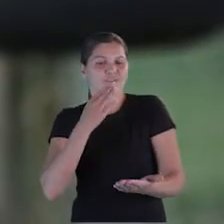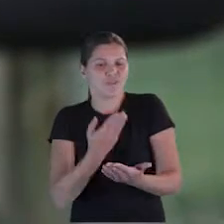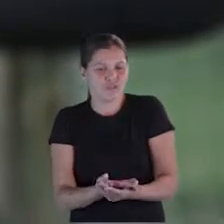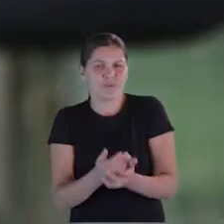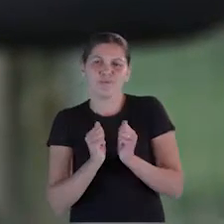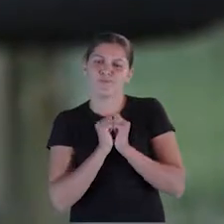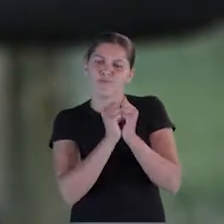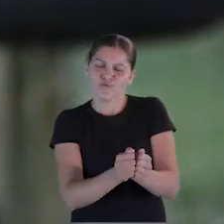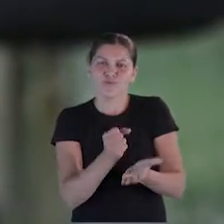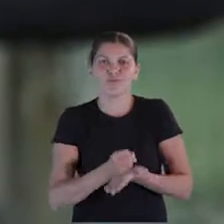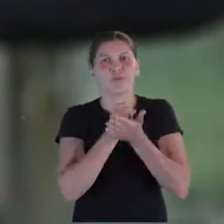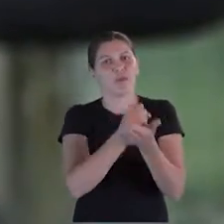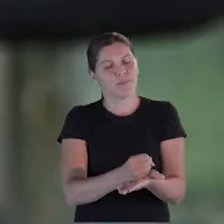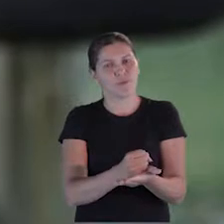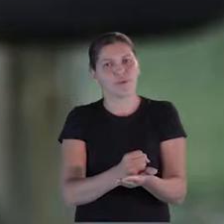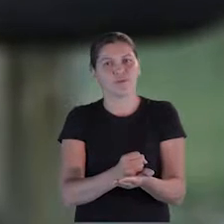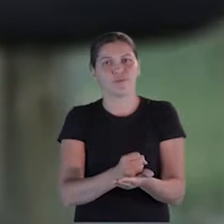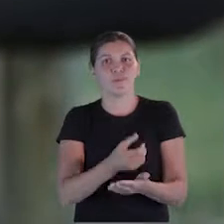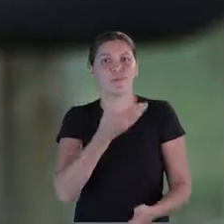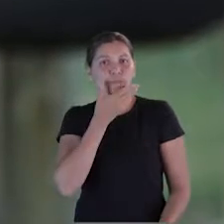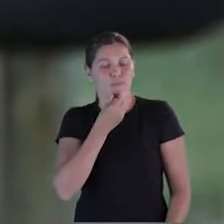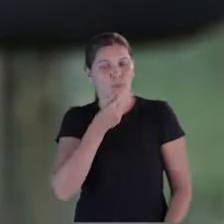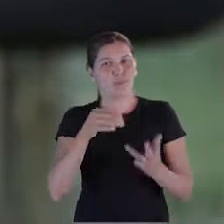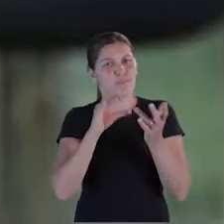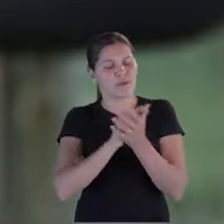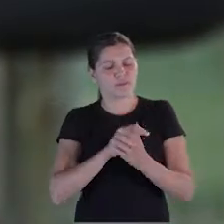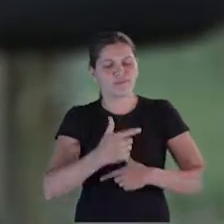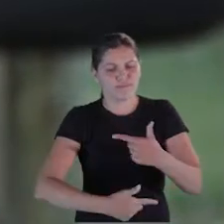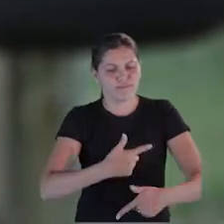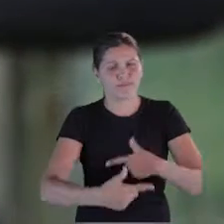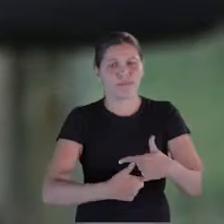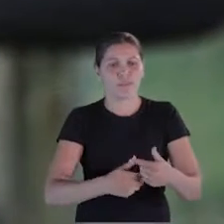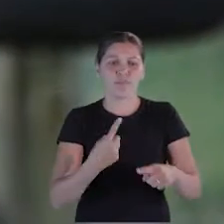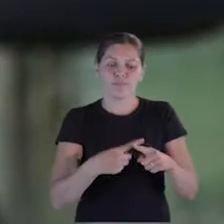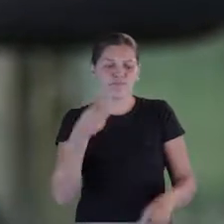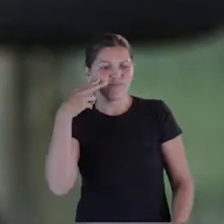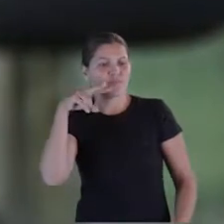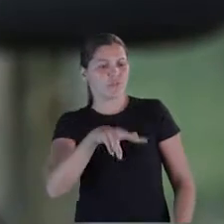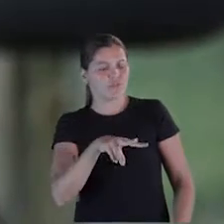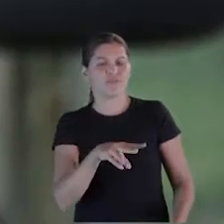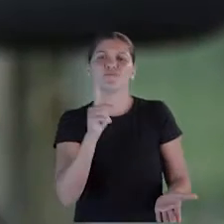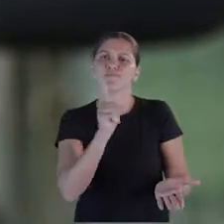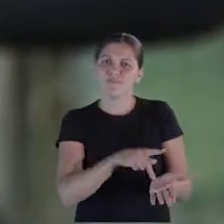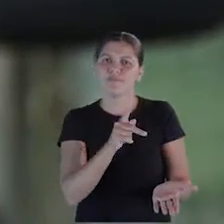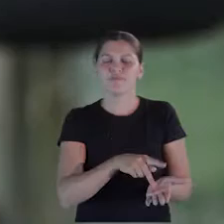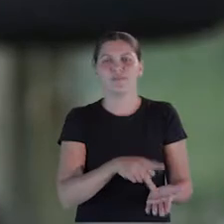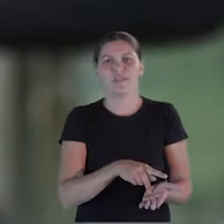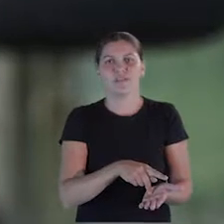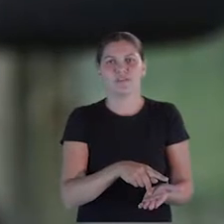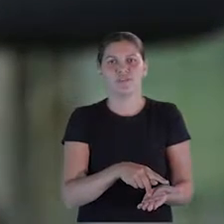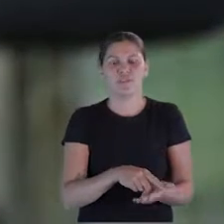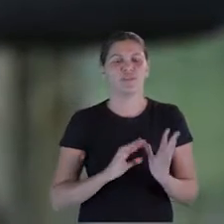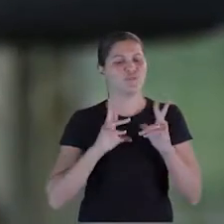apoio Fábio nesta caminhada, né? Porque eu vejo que ele está fazendo realmente o que ele se propôs a fazer,